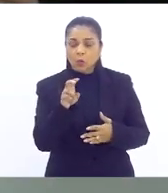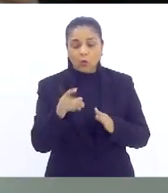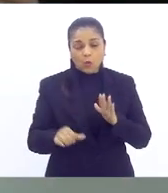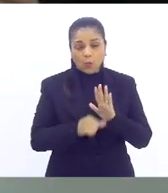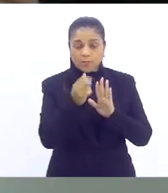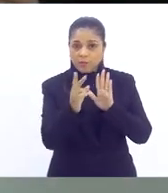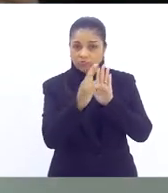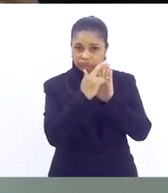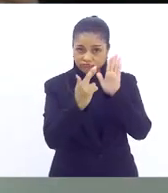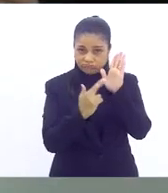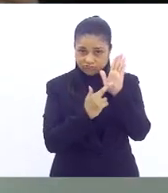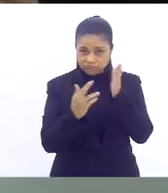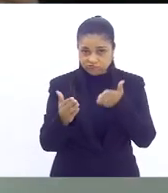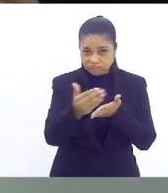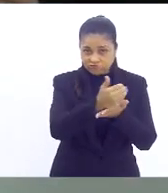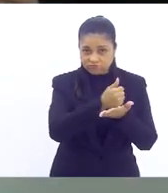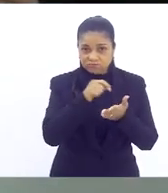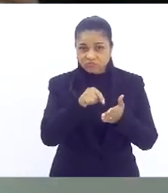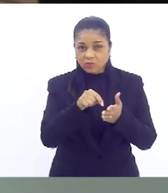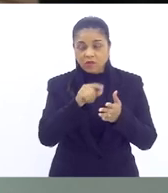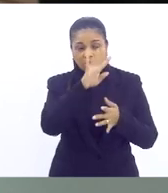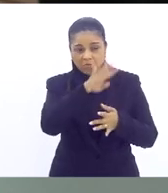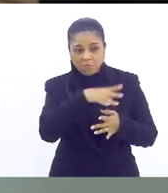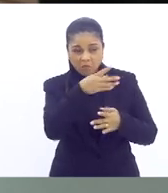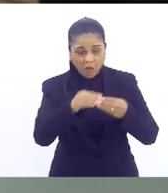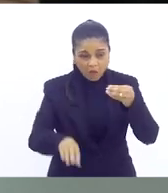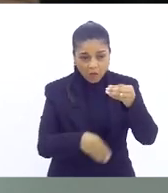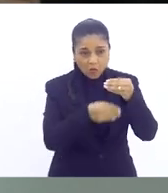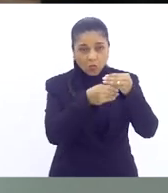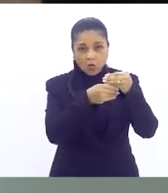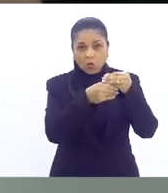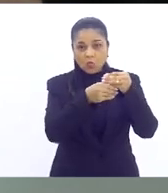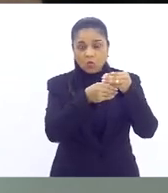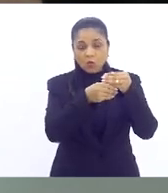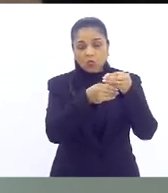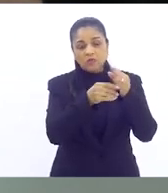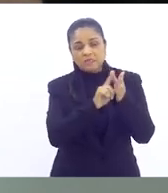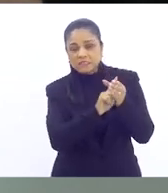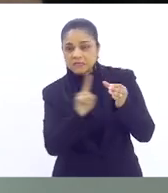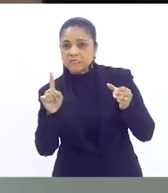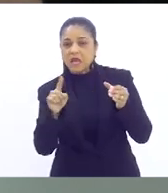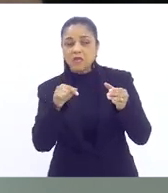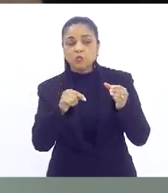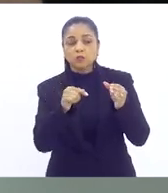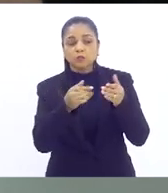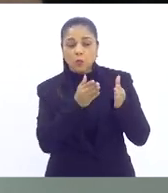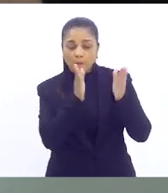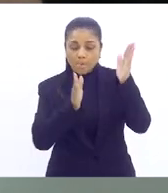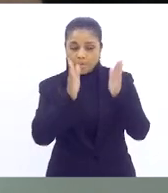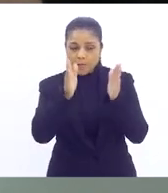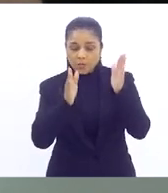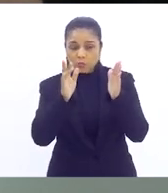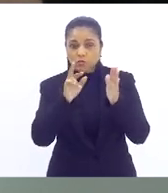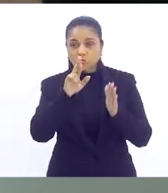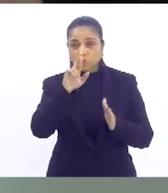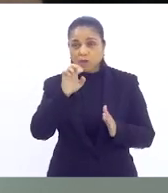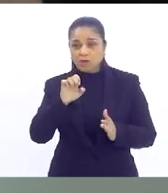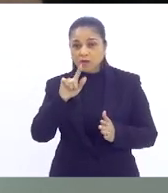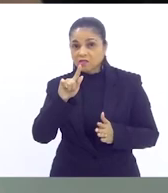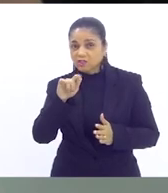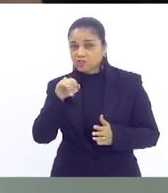de recuperação só permitia recomposição do quadro que tenha vagada durante o regime então das vagas